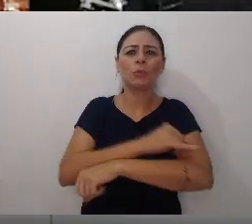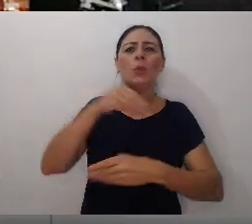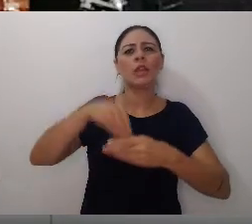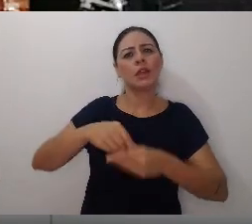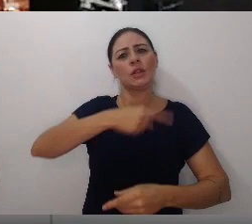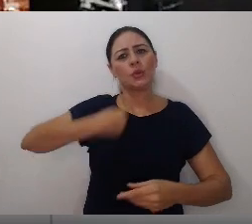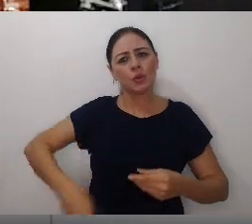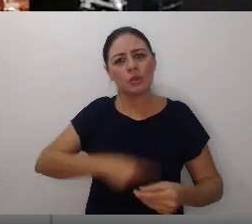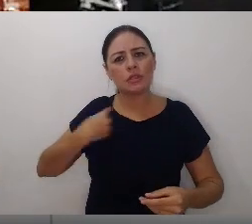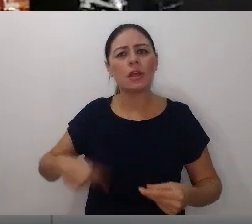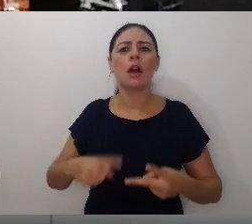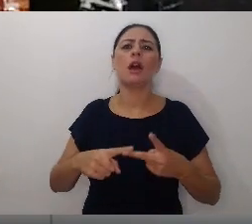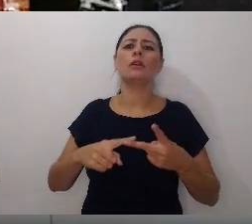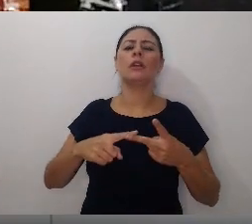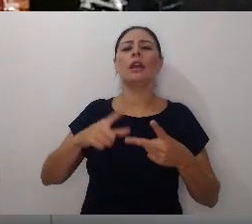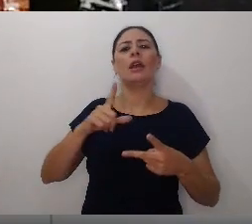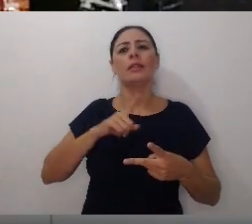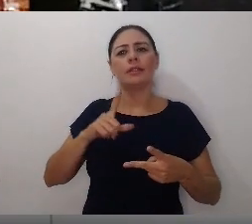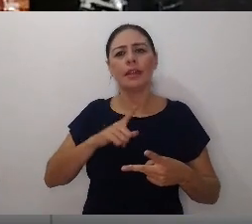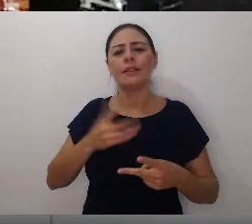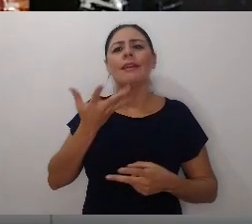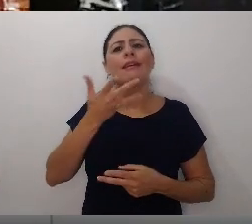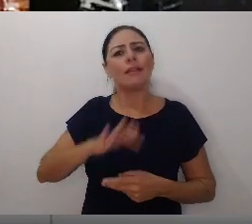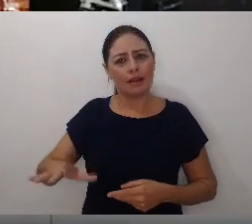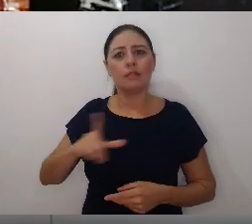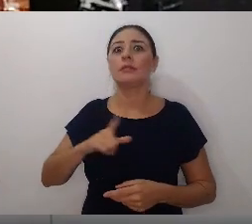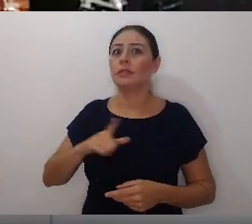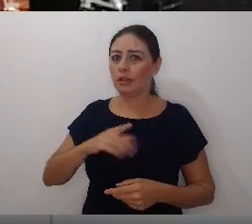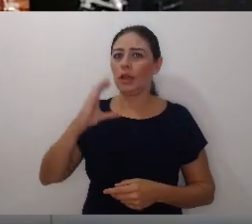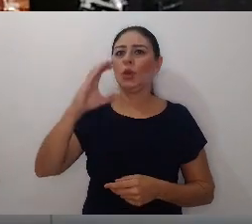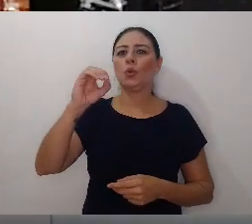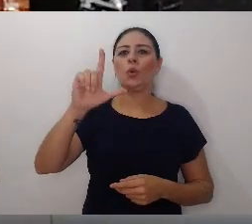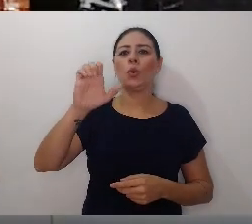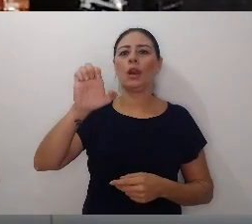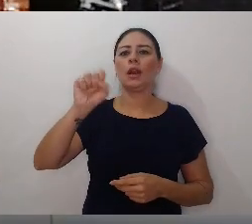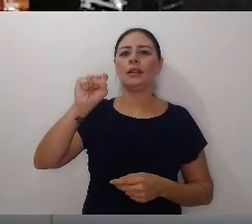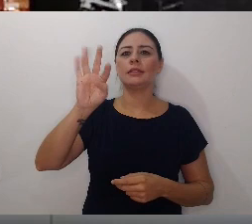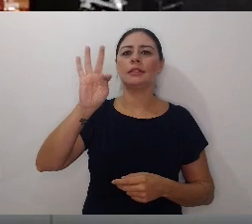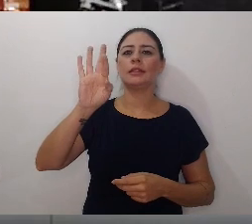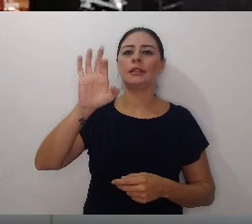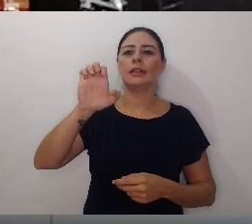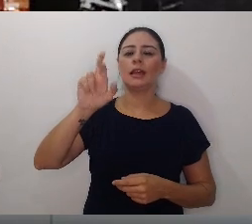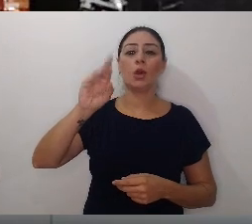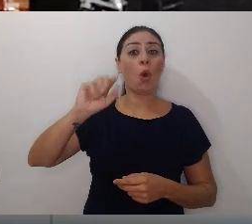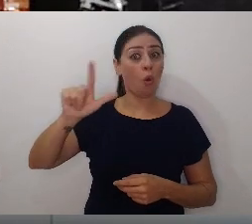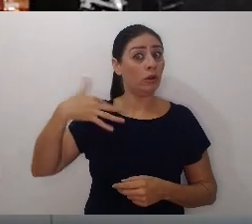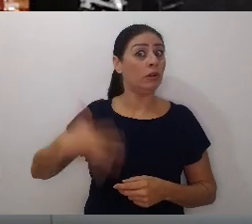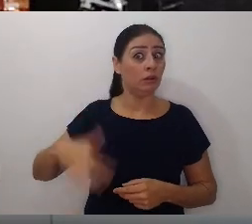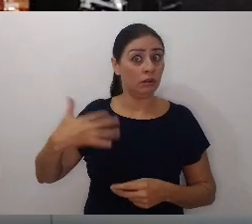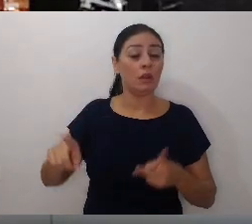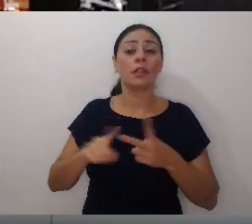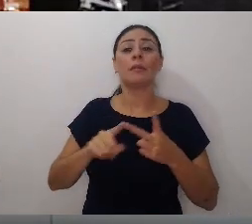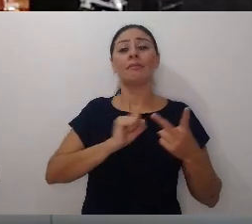todos os outros ganhos das fibras, né, das frutas, que é a diminuição de colesterol, porque ele puxa o colesterol para sair nas fezes,